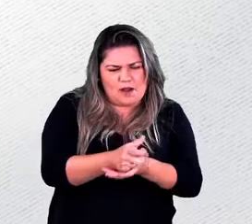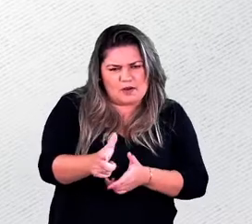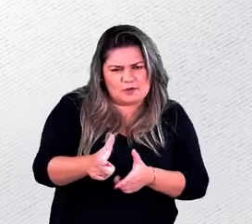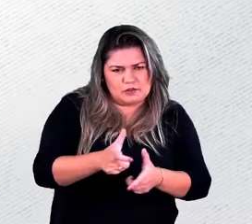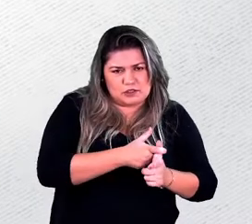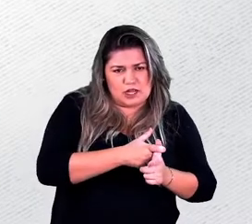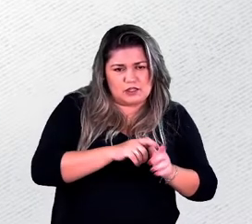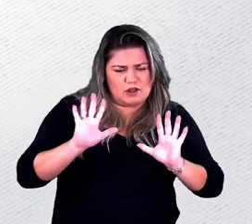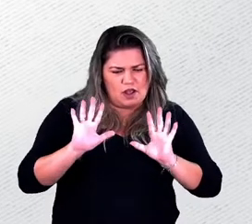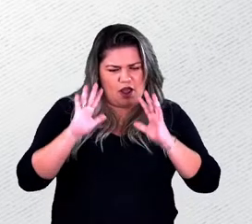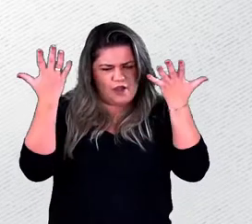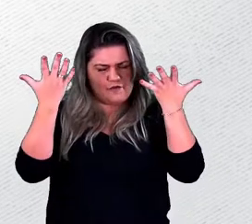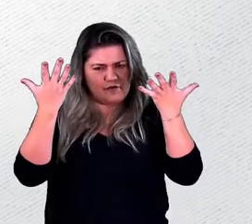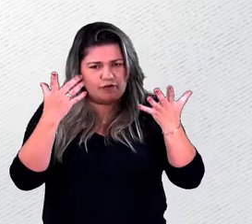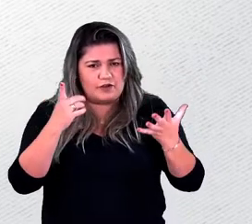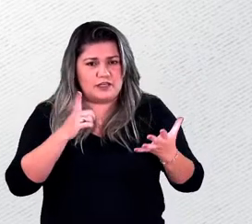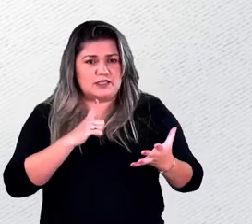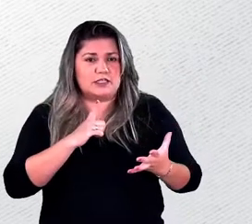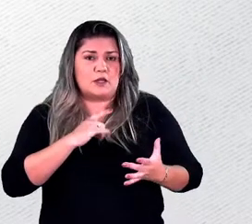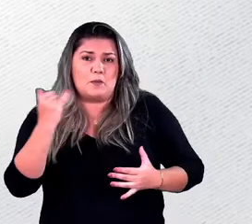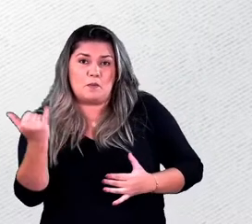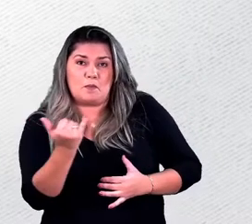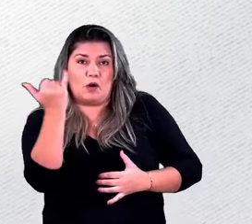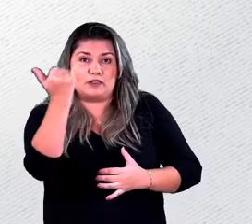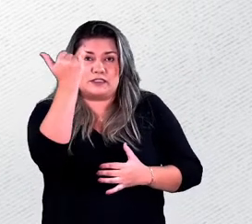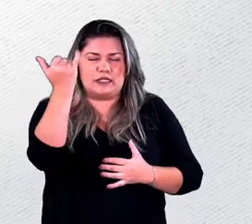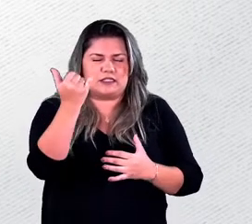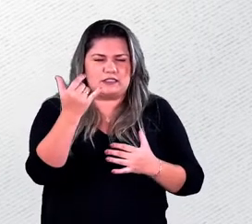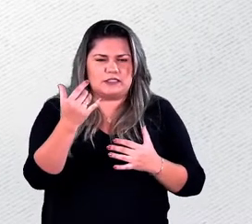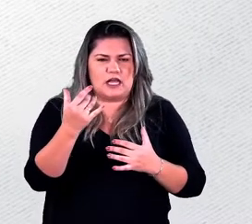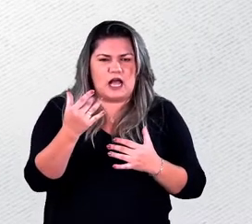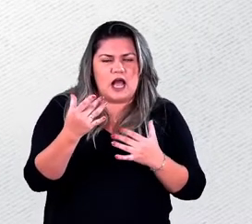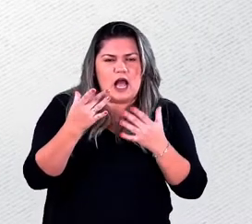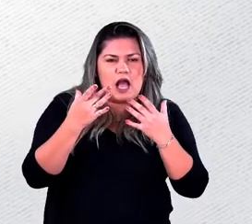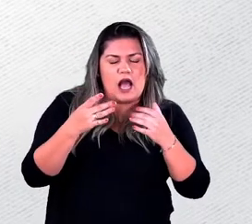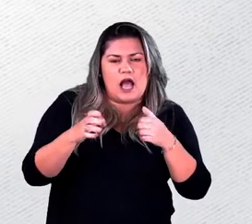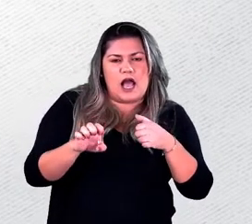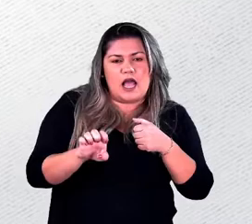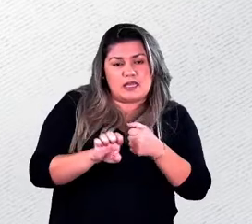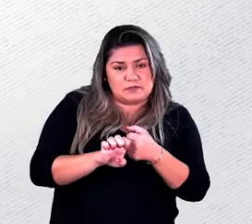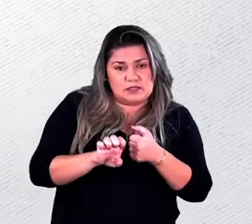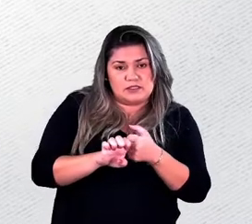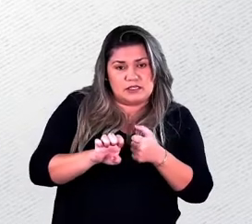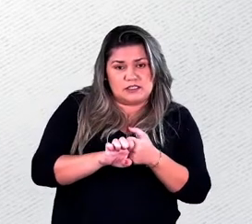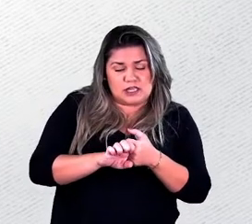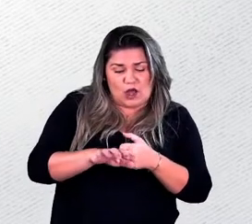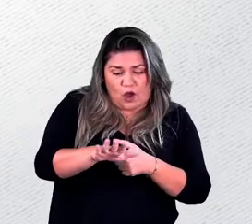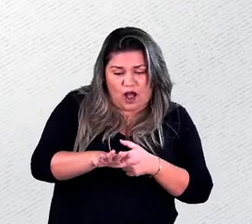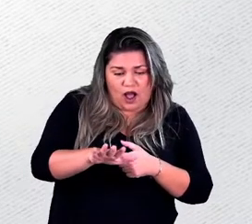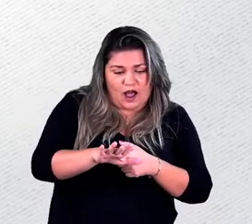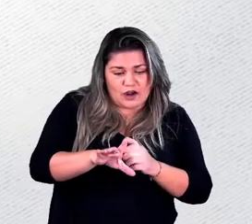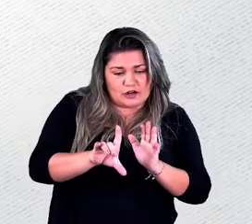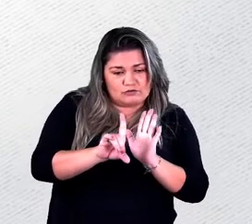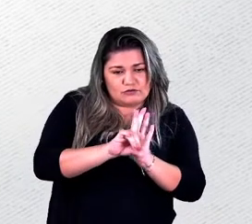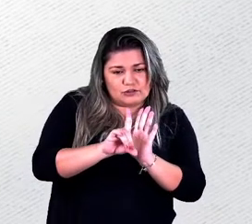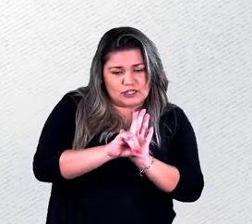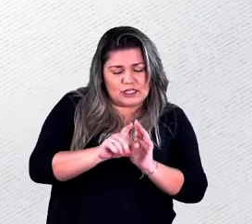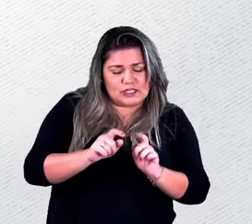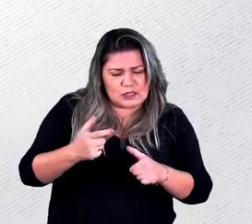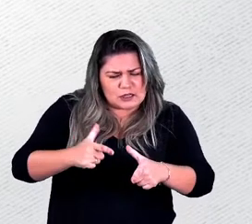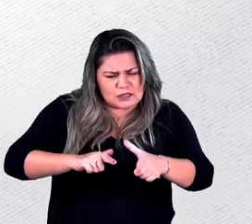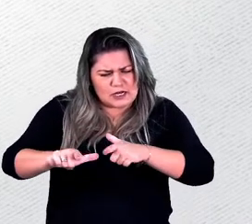decorre do alto grau de especialização exigido do operador do direito para atuar em processos dessa natureza